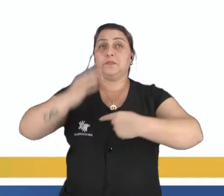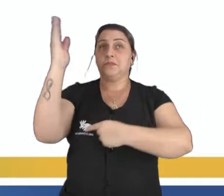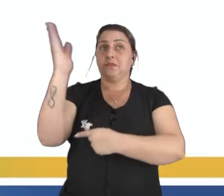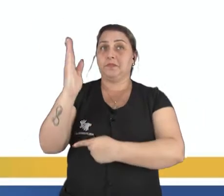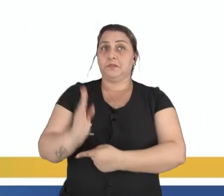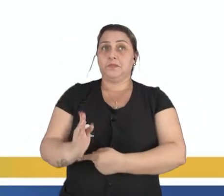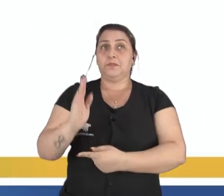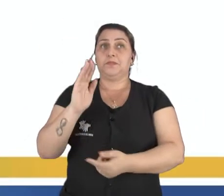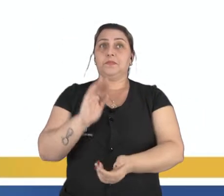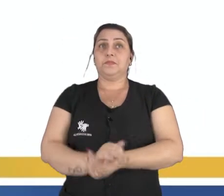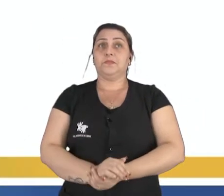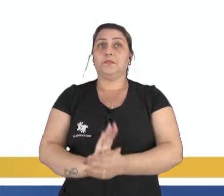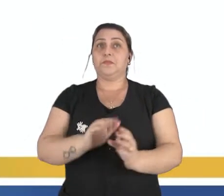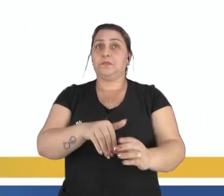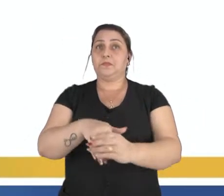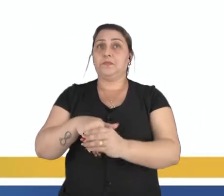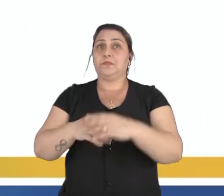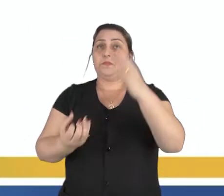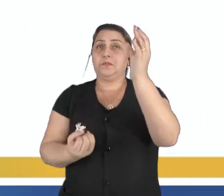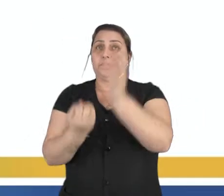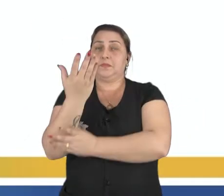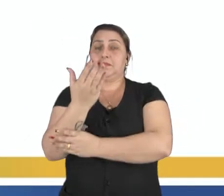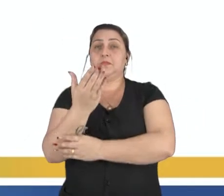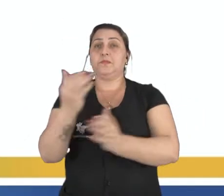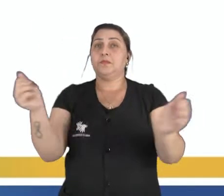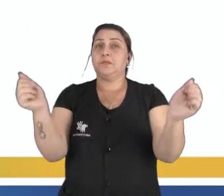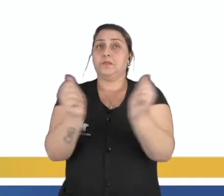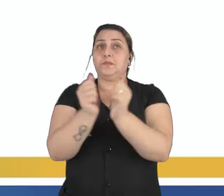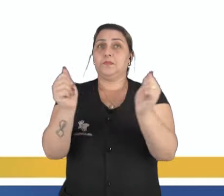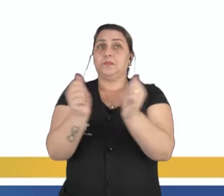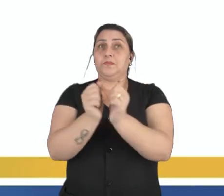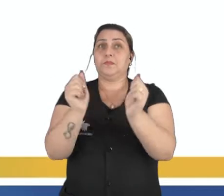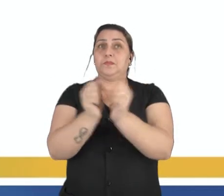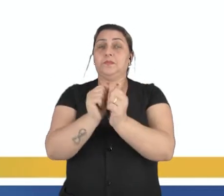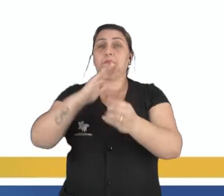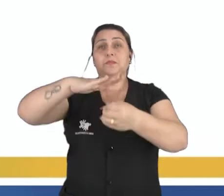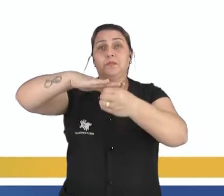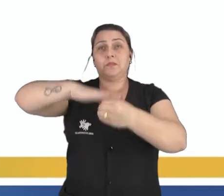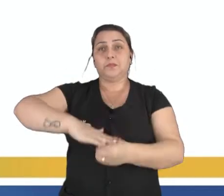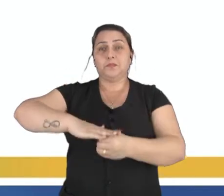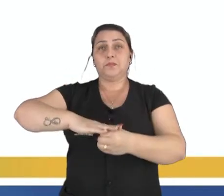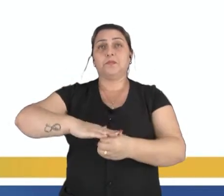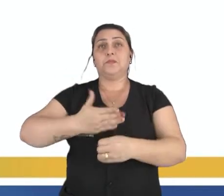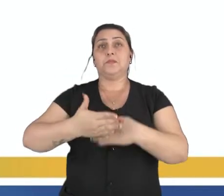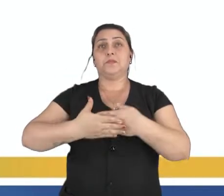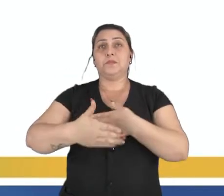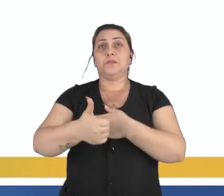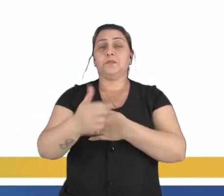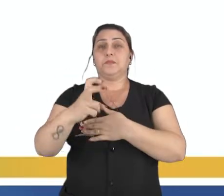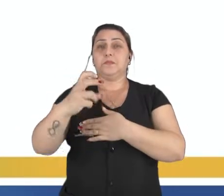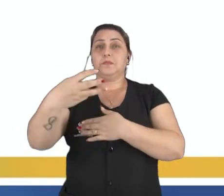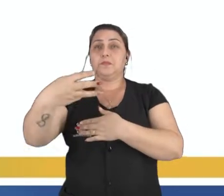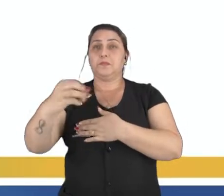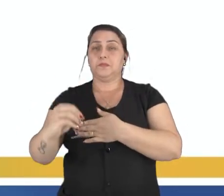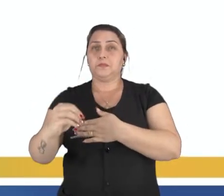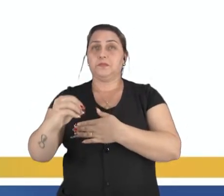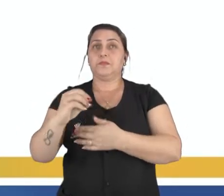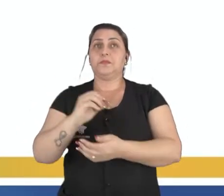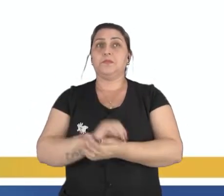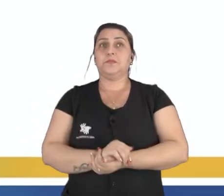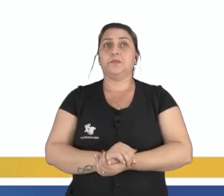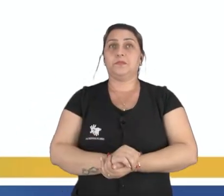Brasil, pessoal. O voto ele surgiu junto com o processo de colonização a partir de